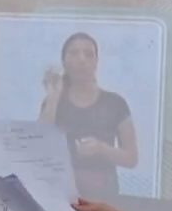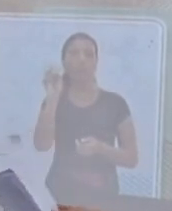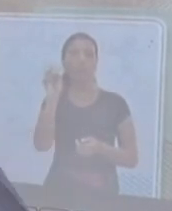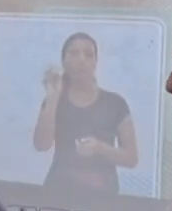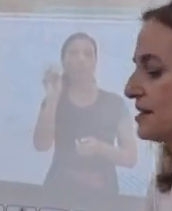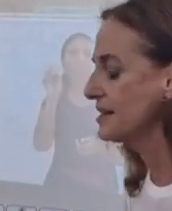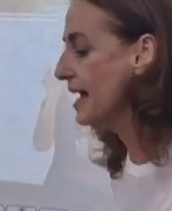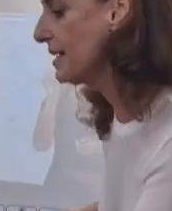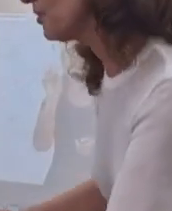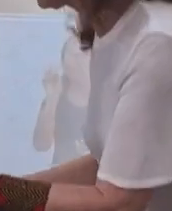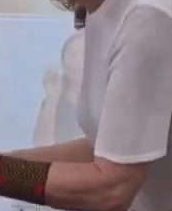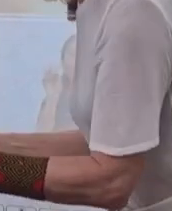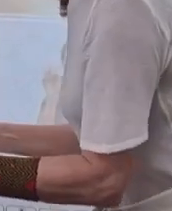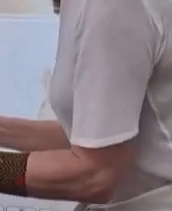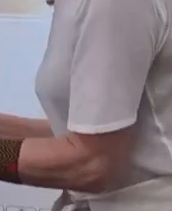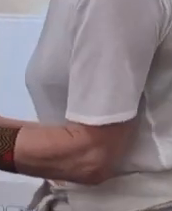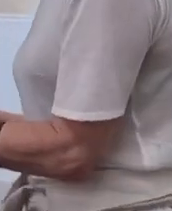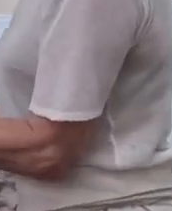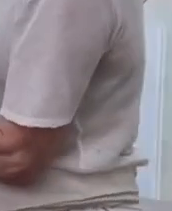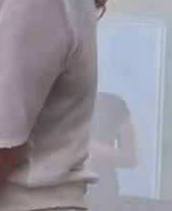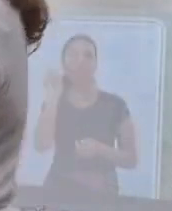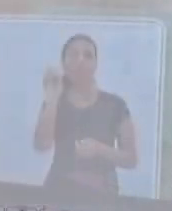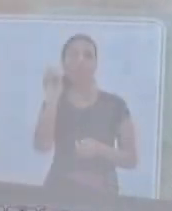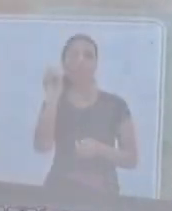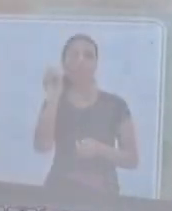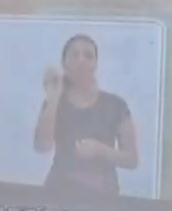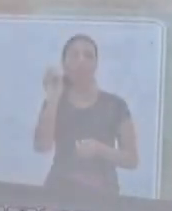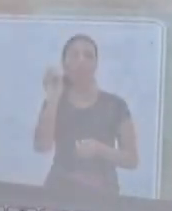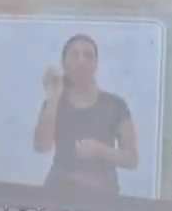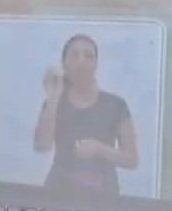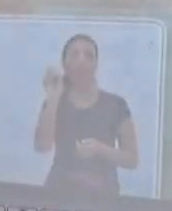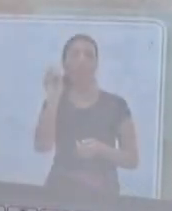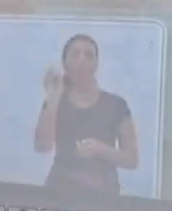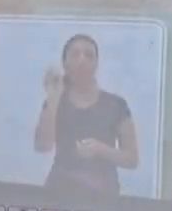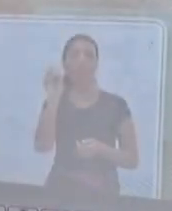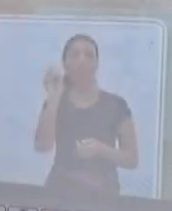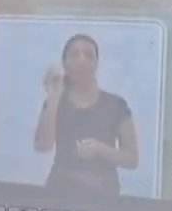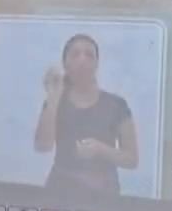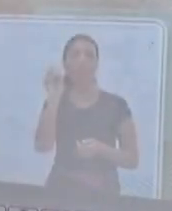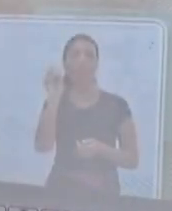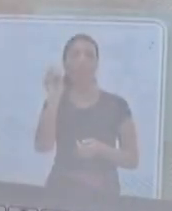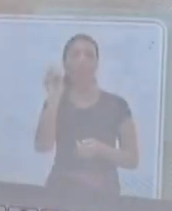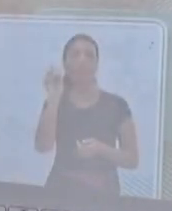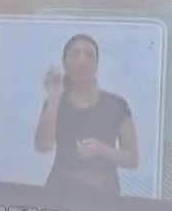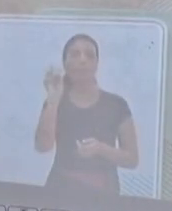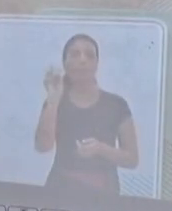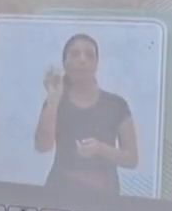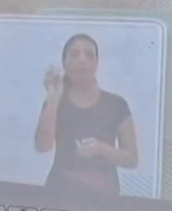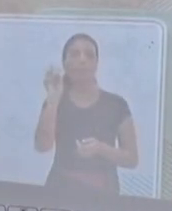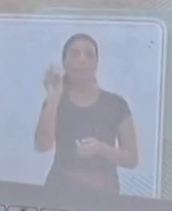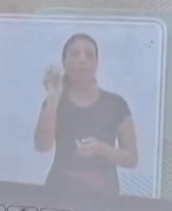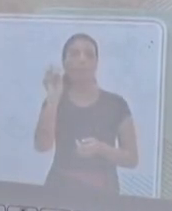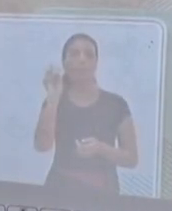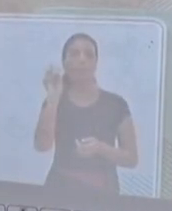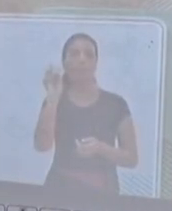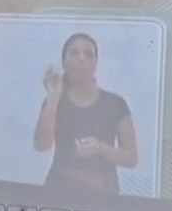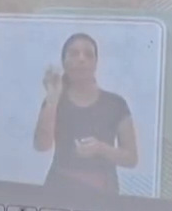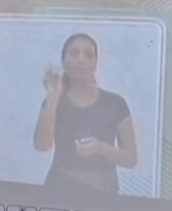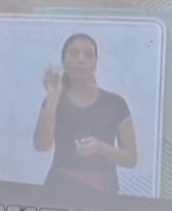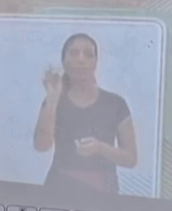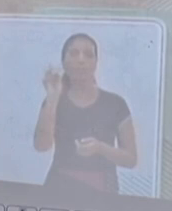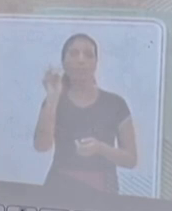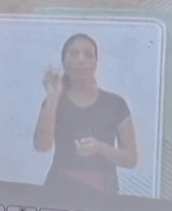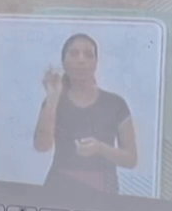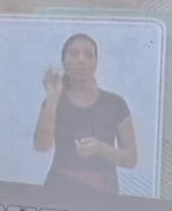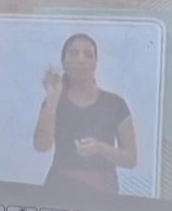as faixas. Segue o roteiro desse livro. Nessa numeração, que aquelas